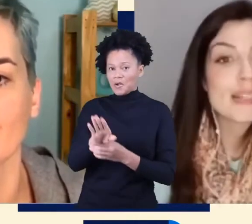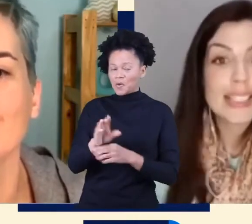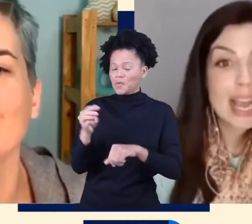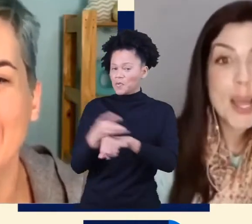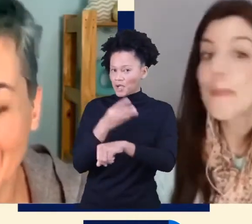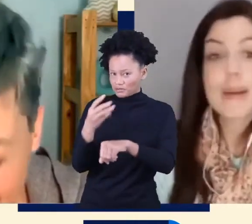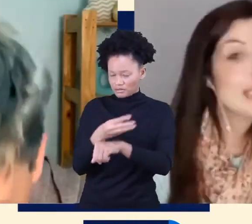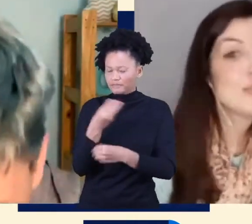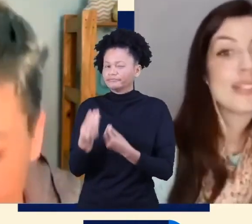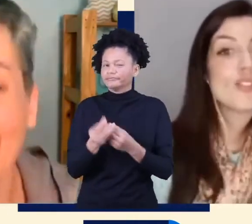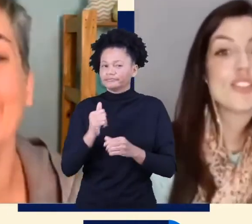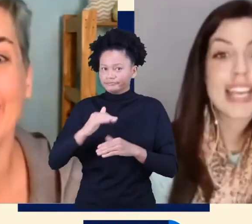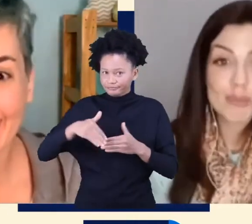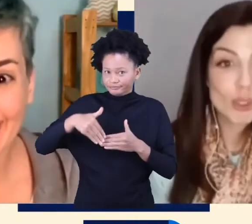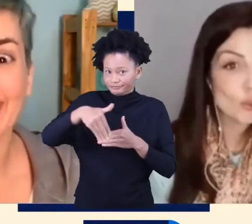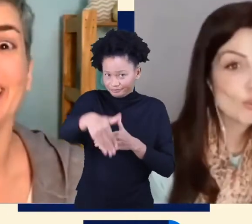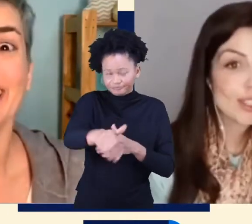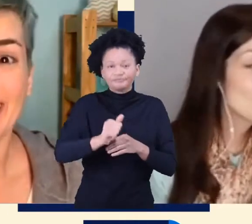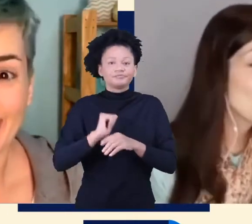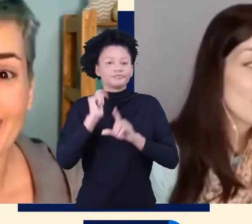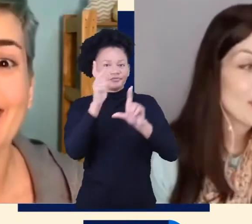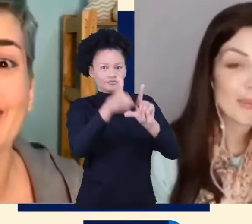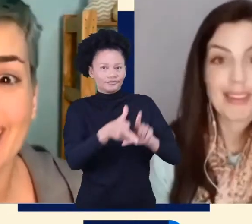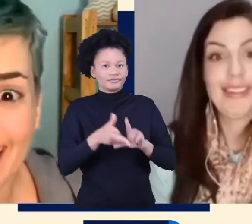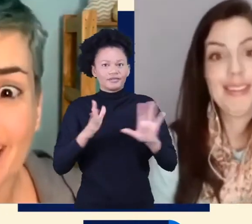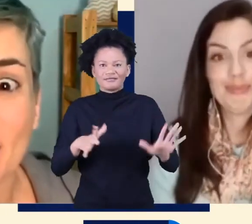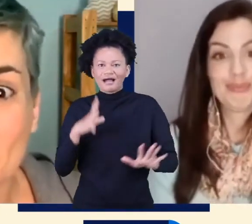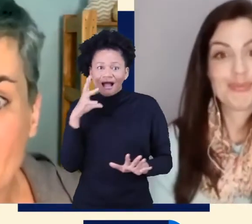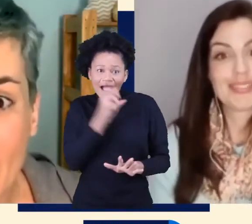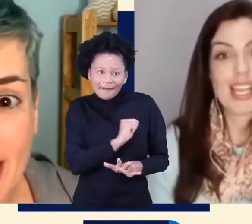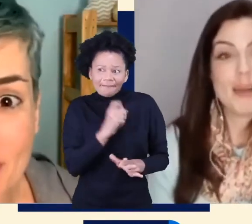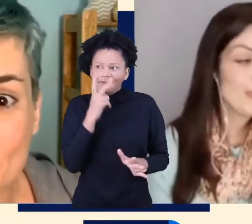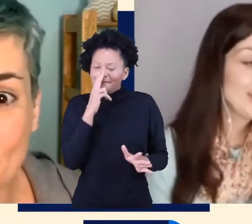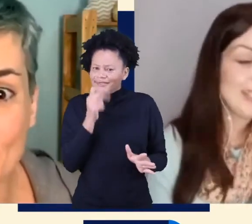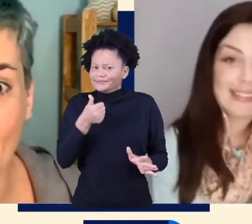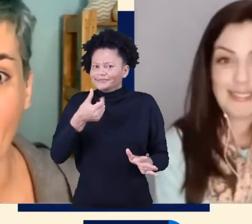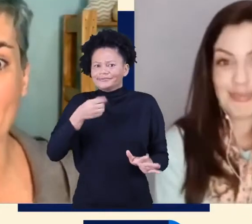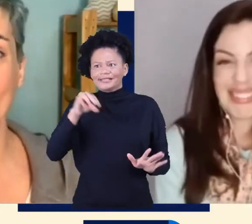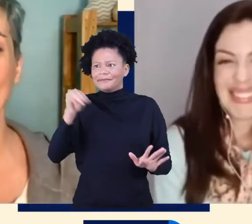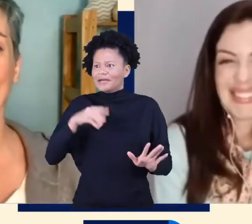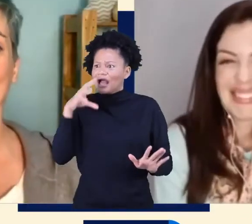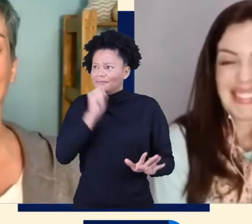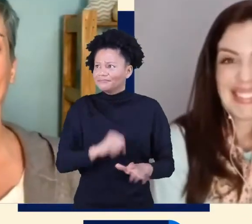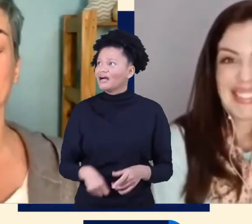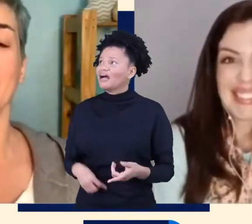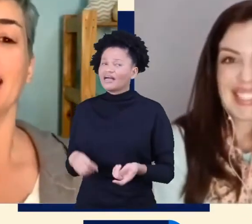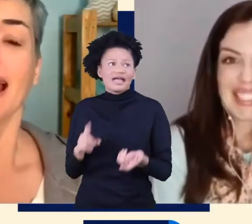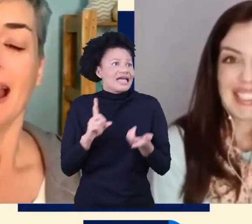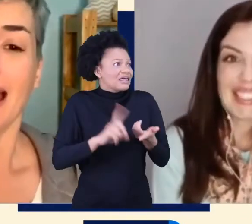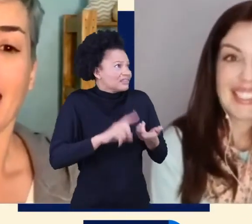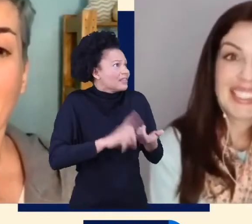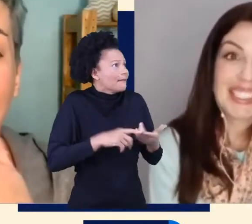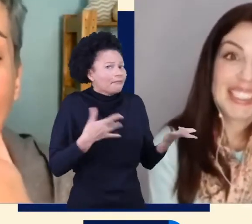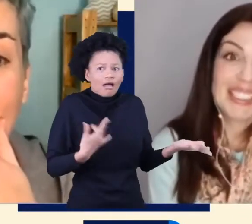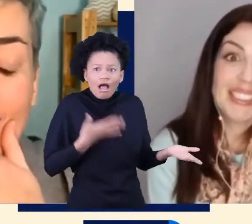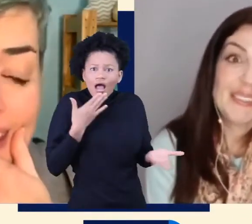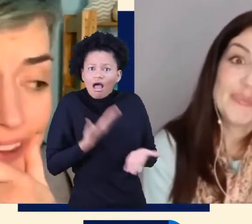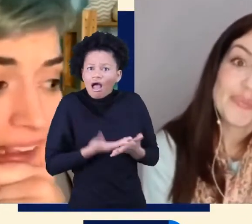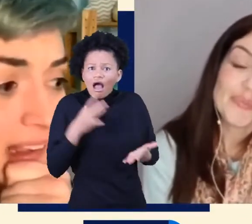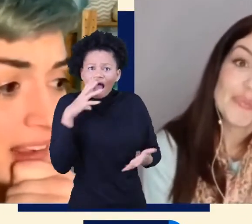nem vi passar. Para mim não passou de 10 minutos aqui o meu... Eu também, passou muito rápido, impressionante.